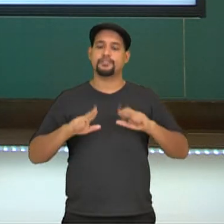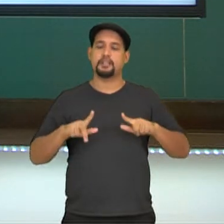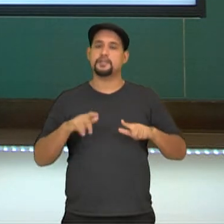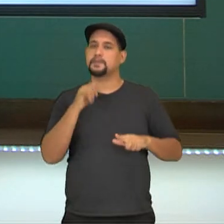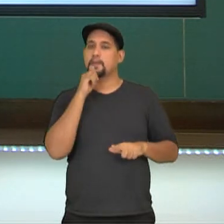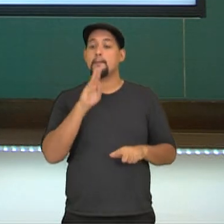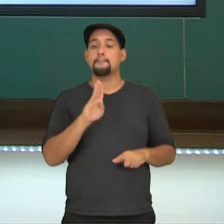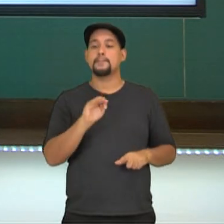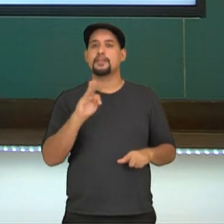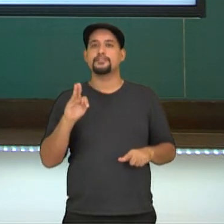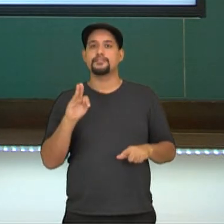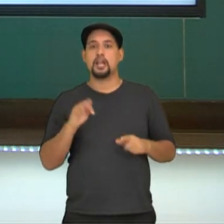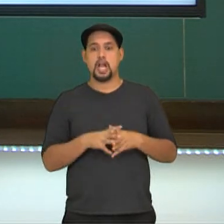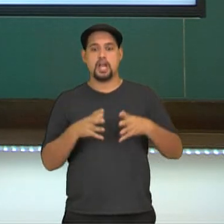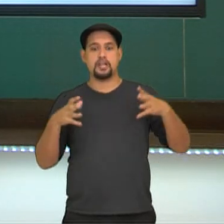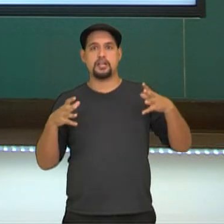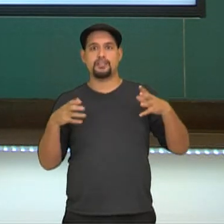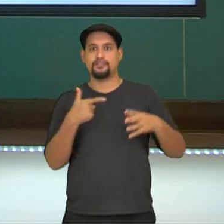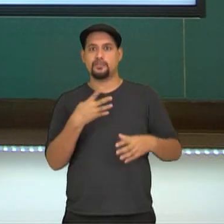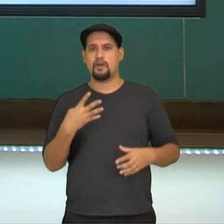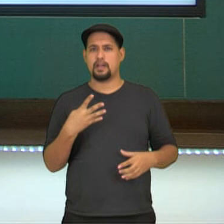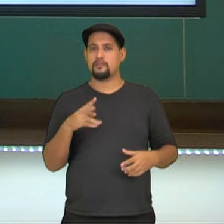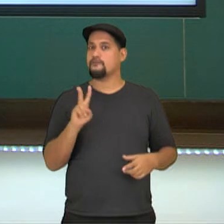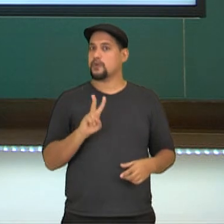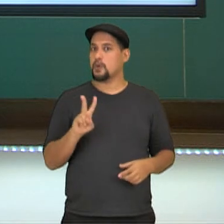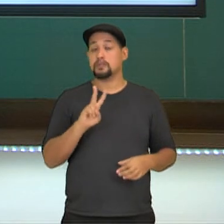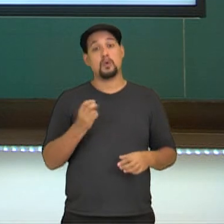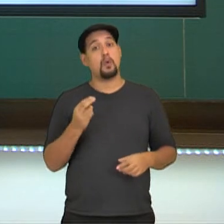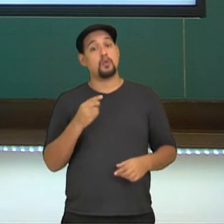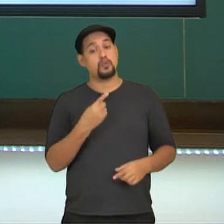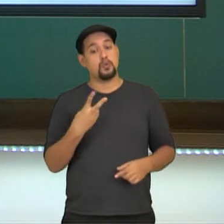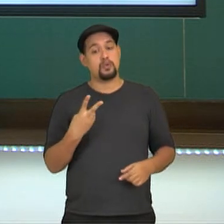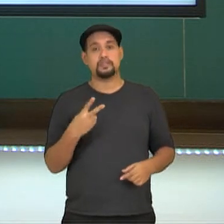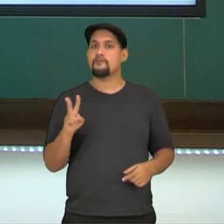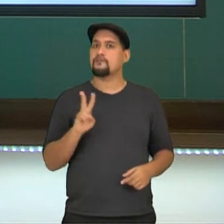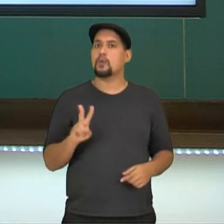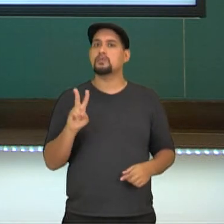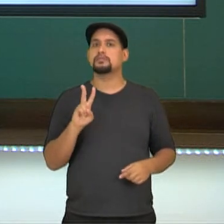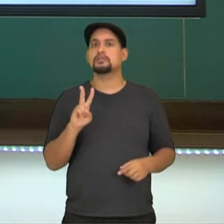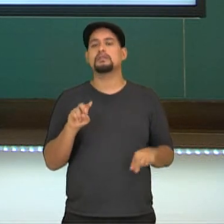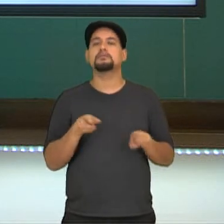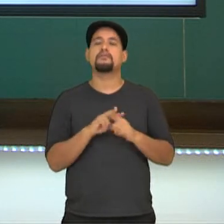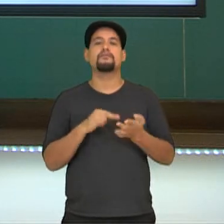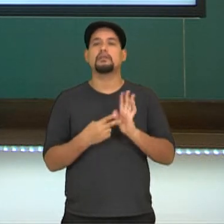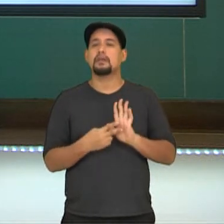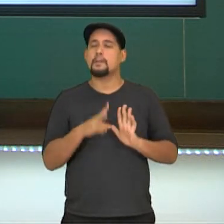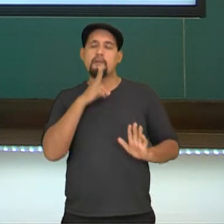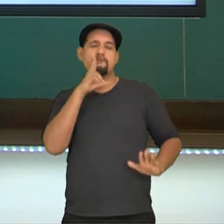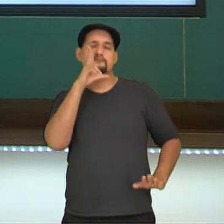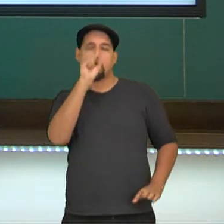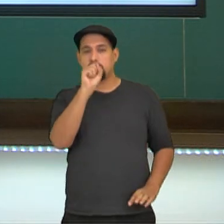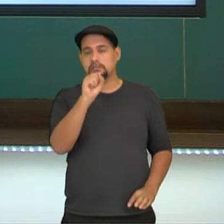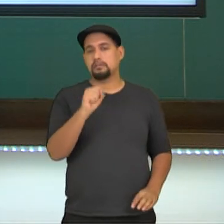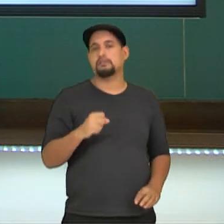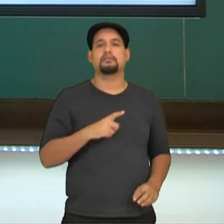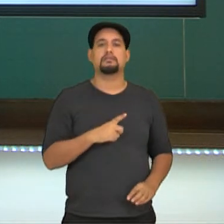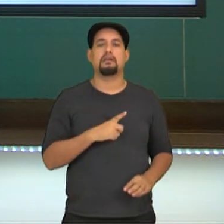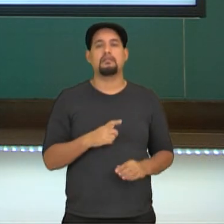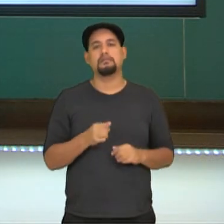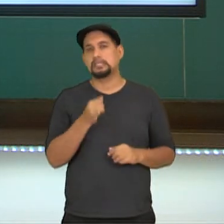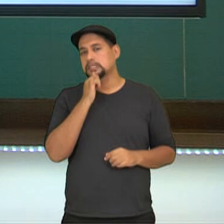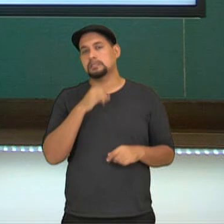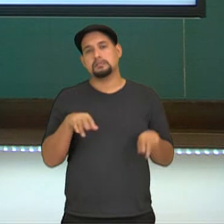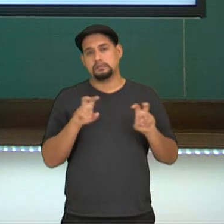exemplo, bits grandes, 24 volts ou 12 volts, são para aparelhos mais potentes que tenham